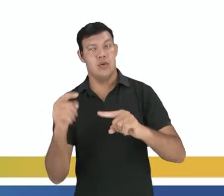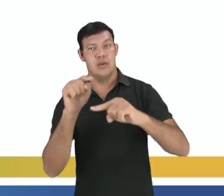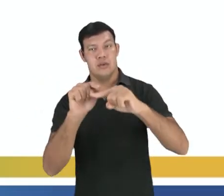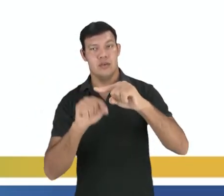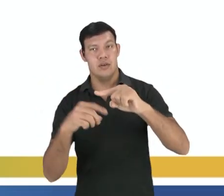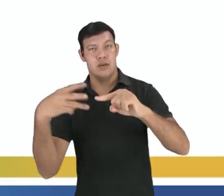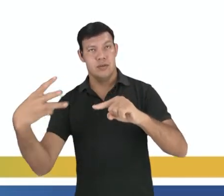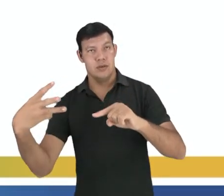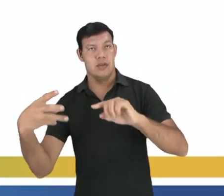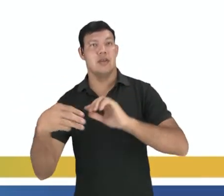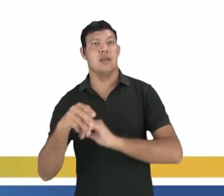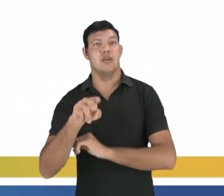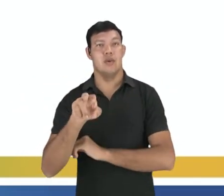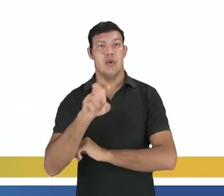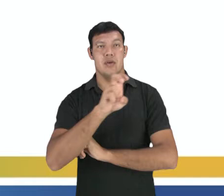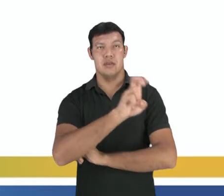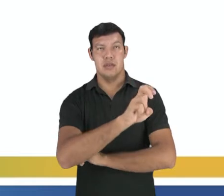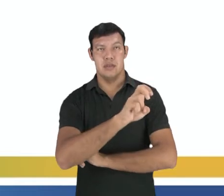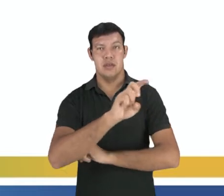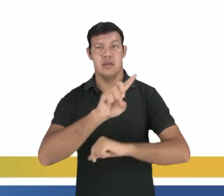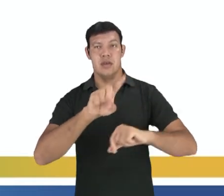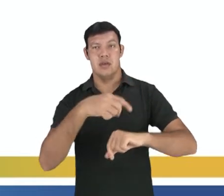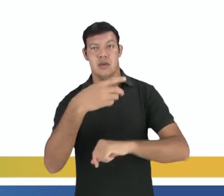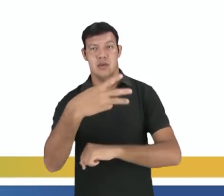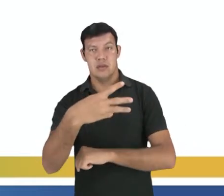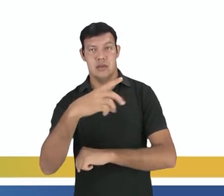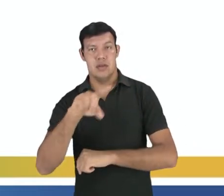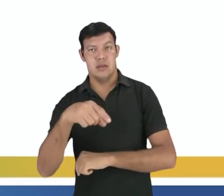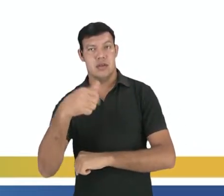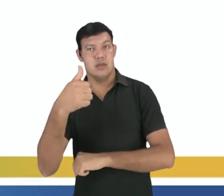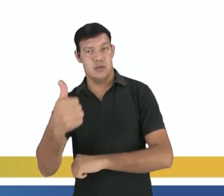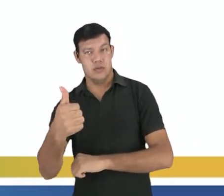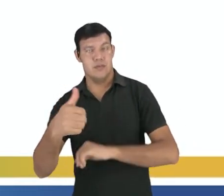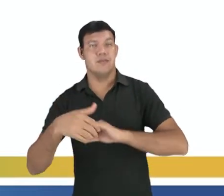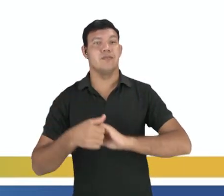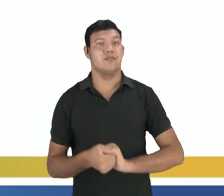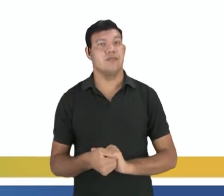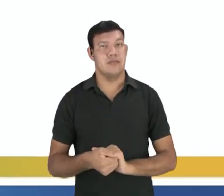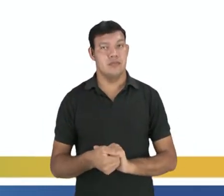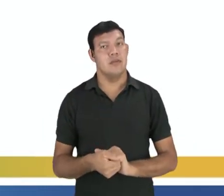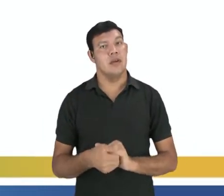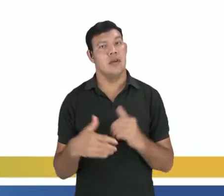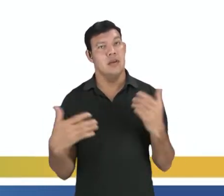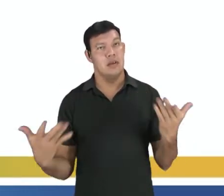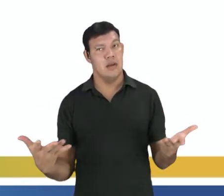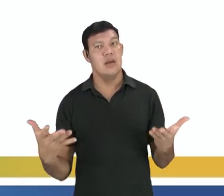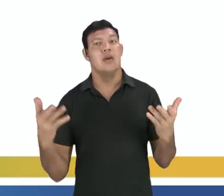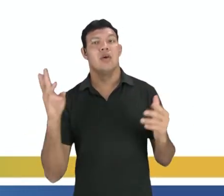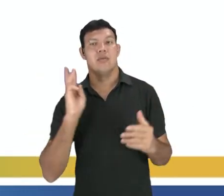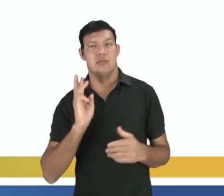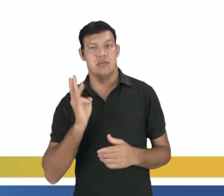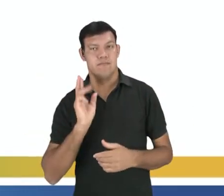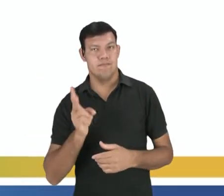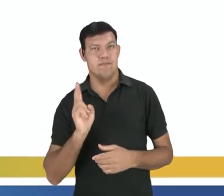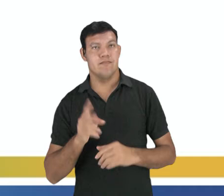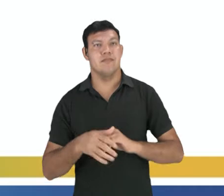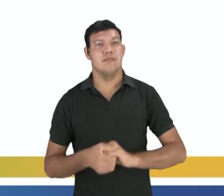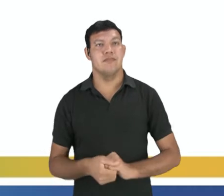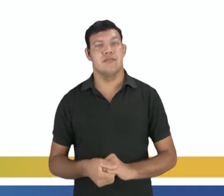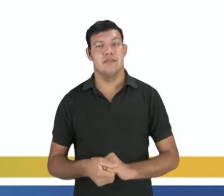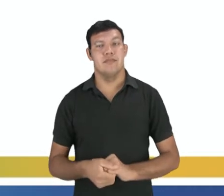5. 9 por 3 dá 3. 3 por 3 dá 1. Bom, isso aí já ficou unidade. Agora, continuo dividindo por 3.